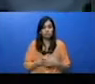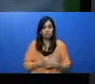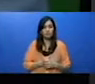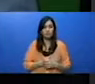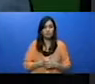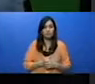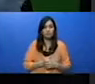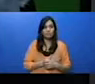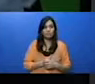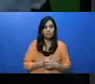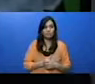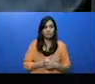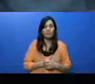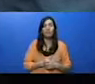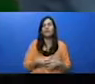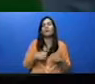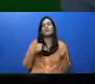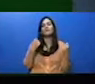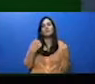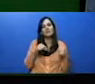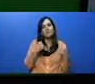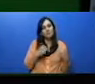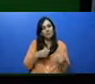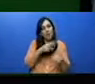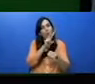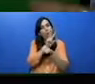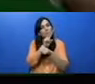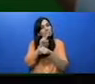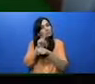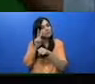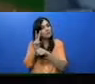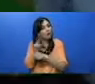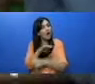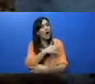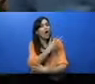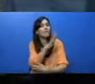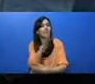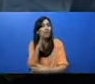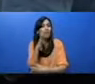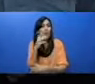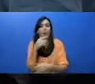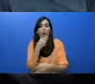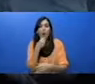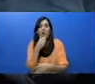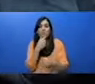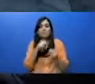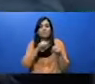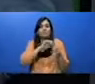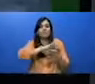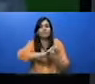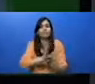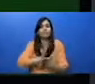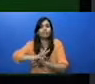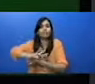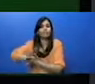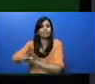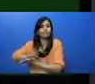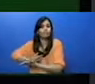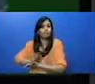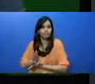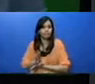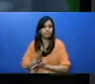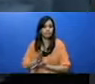a conservação dos ambientes naturais, estão destruindo, né? Bem como a